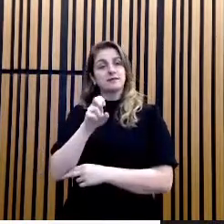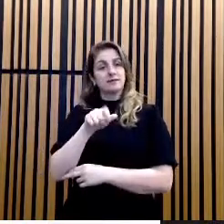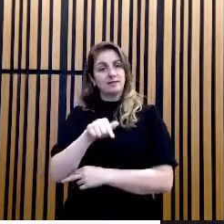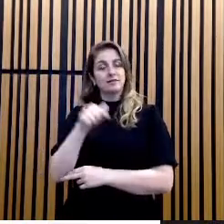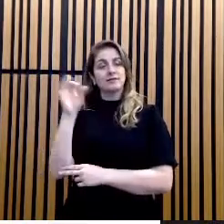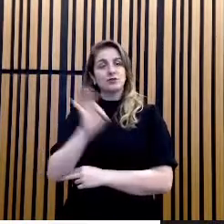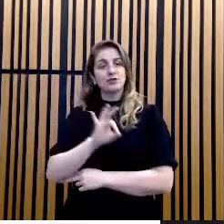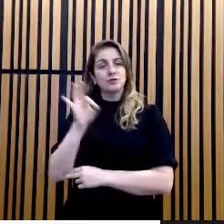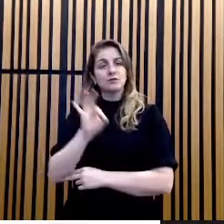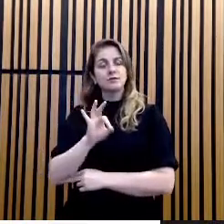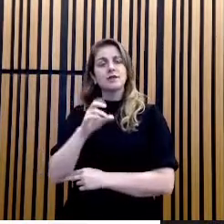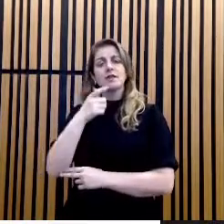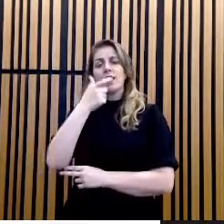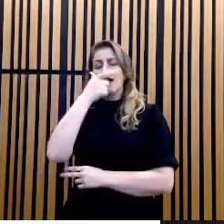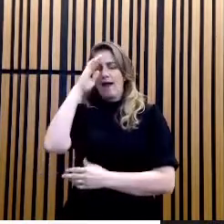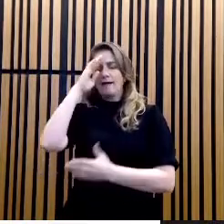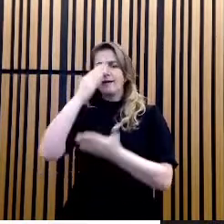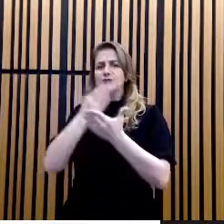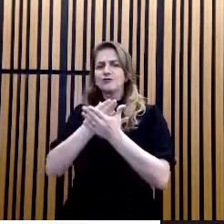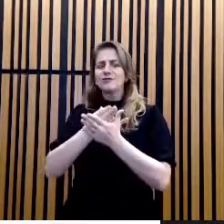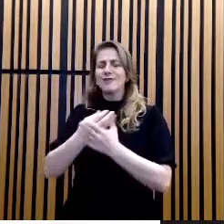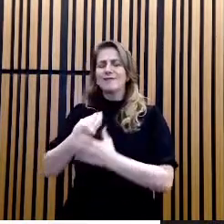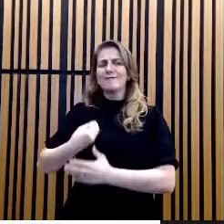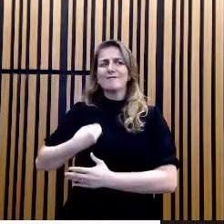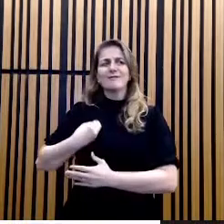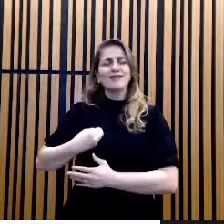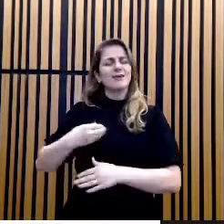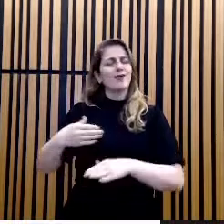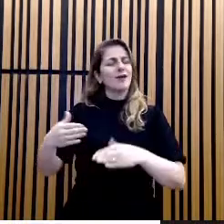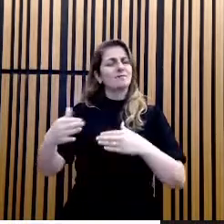67% se consideram em sua plenitude de vida.